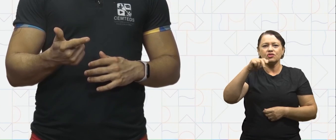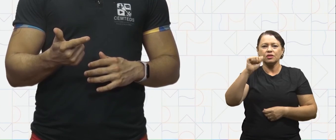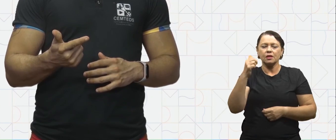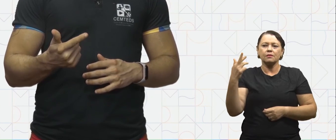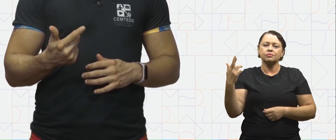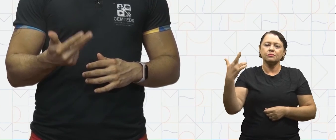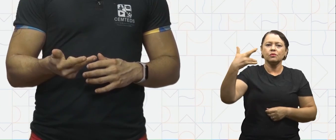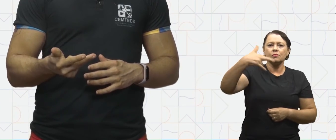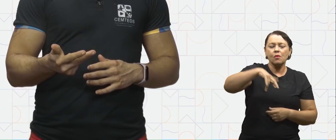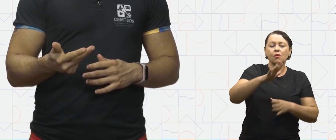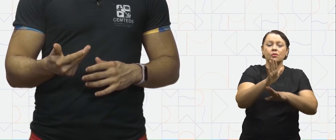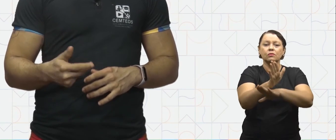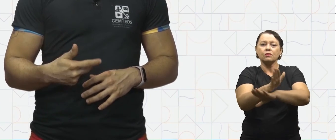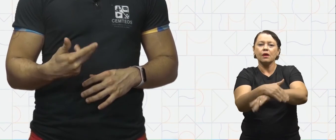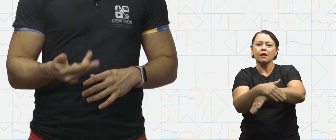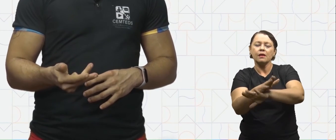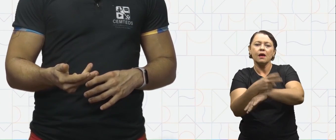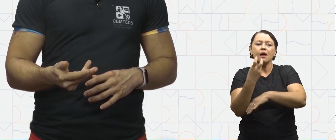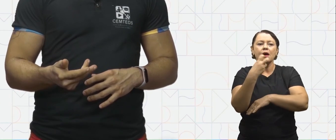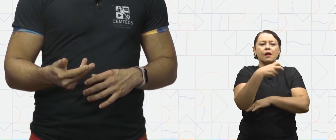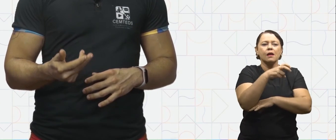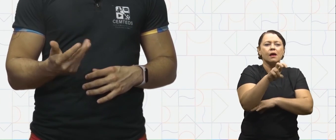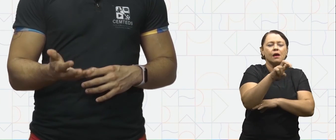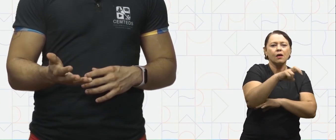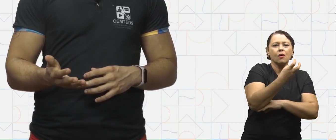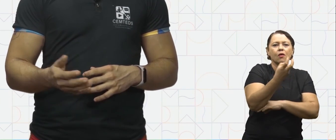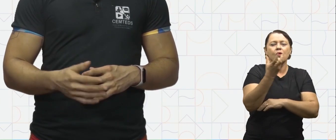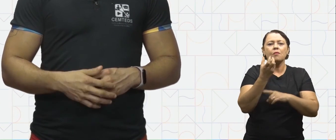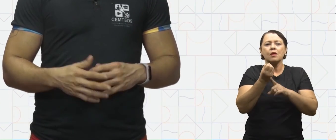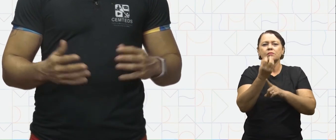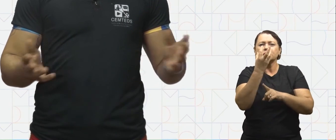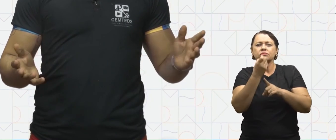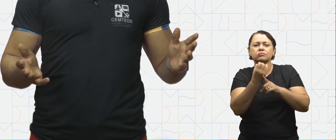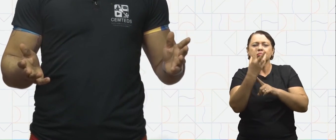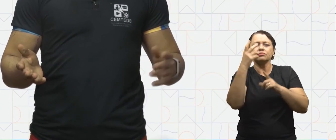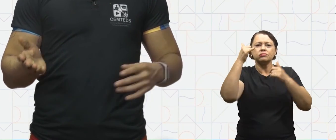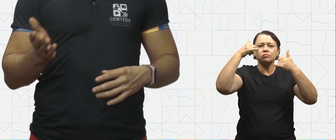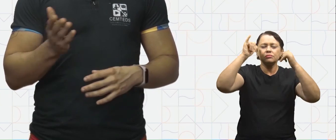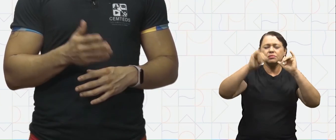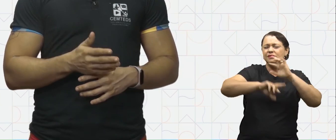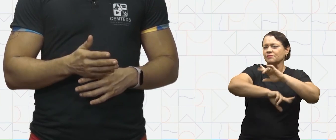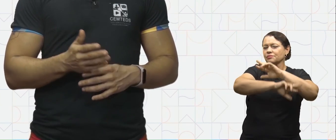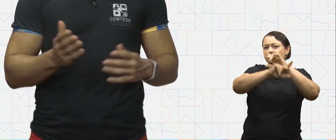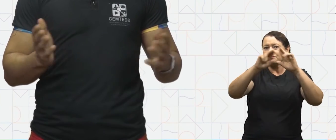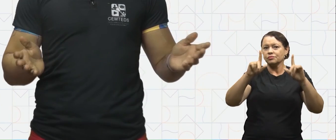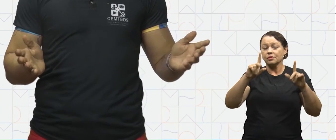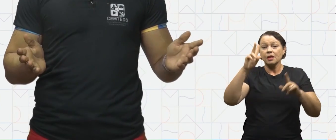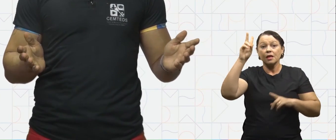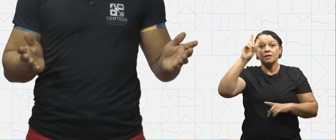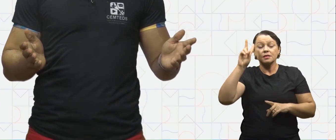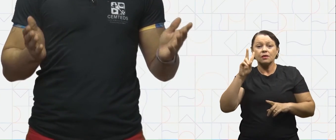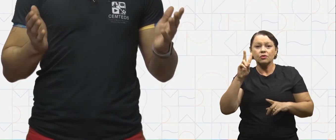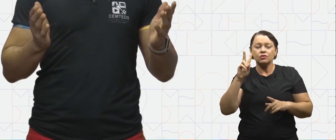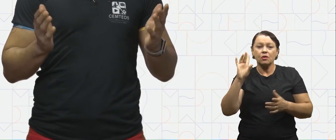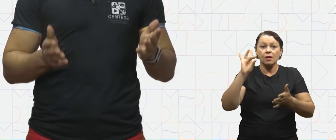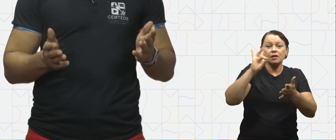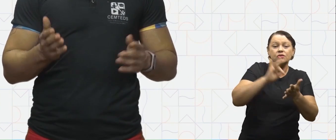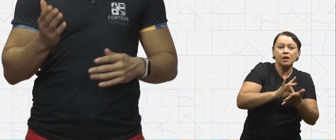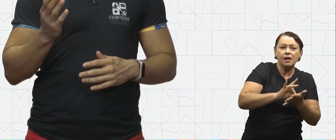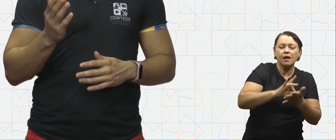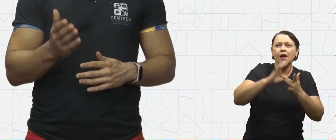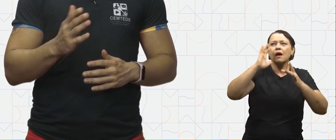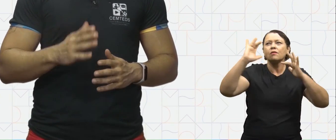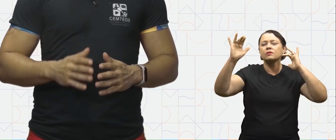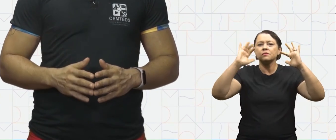o Boto, a Yara, a Cobra Grande, o Boitatá são histórias entre o real e o imaginário que